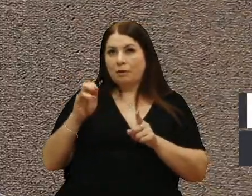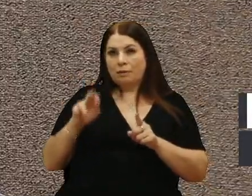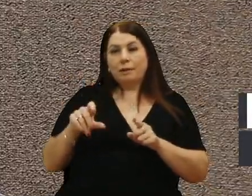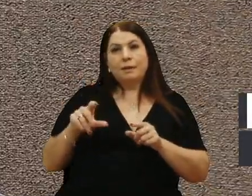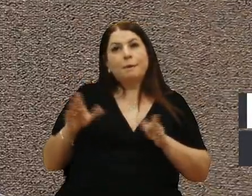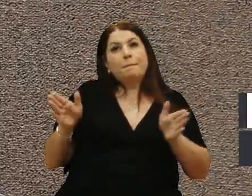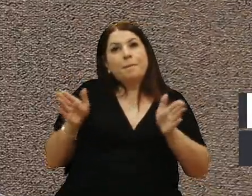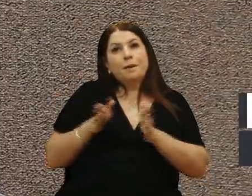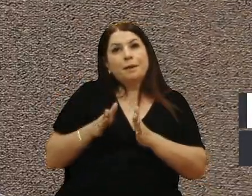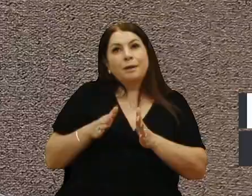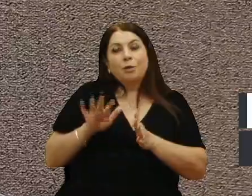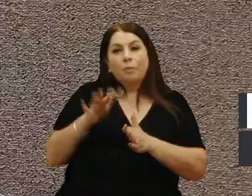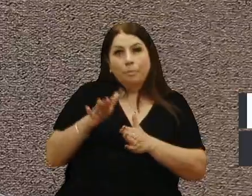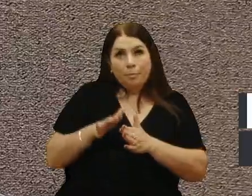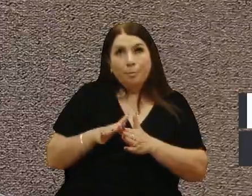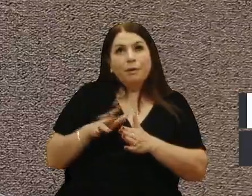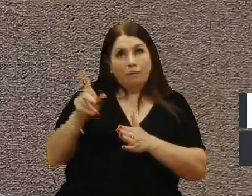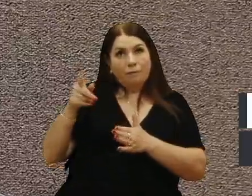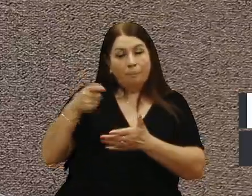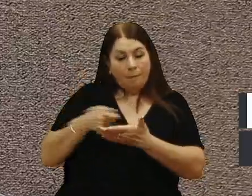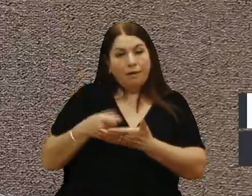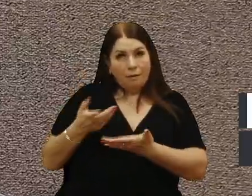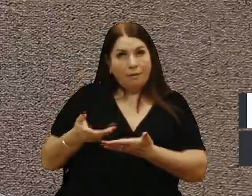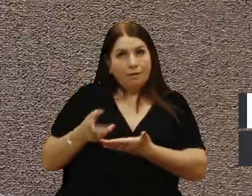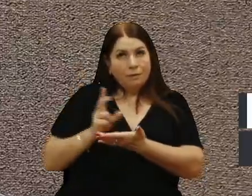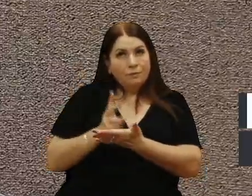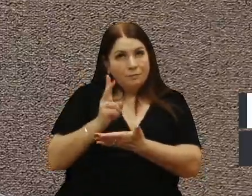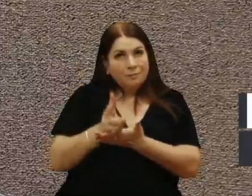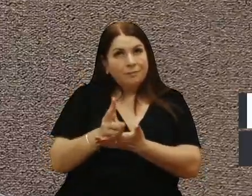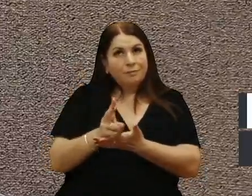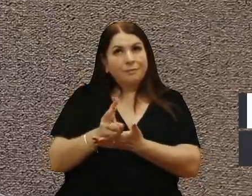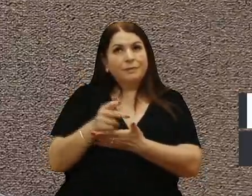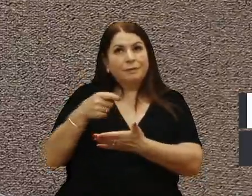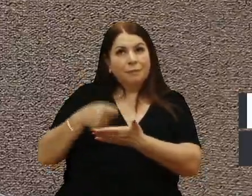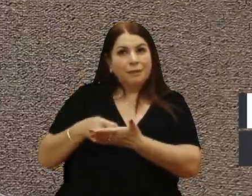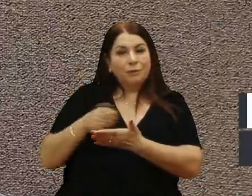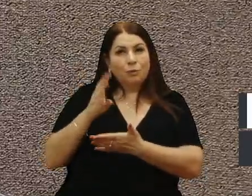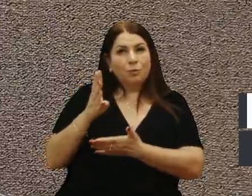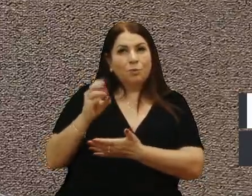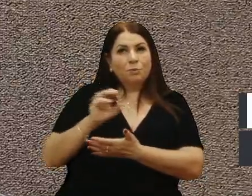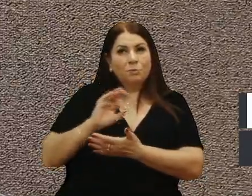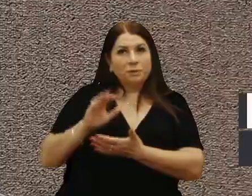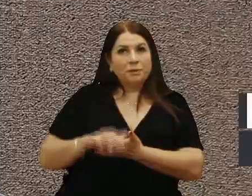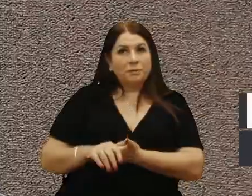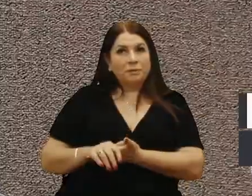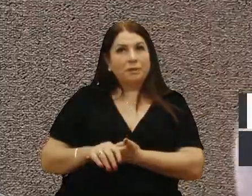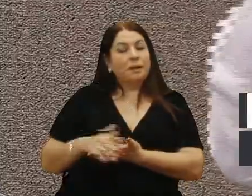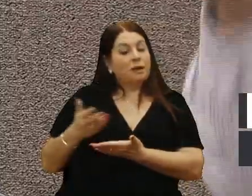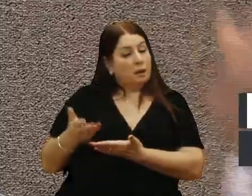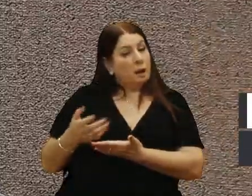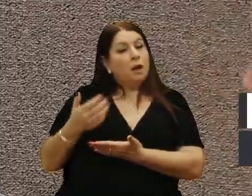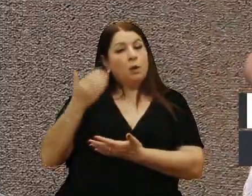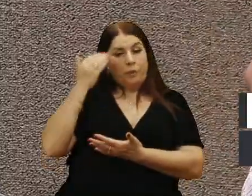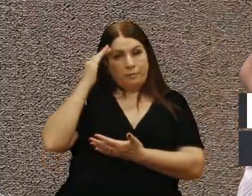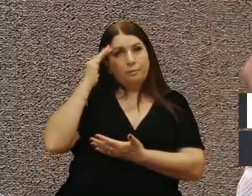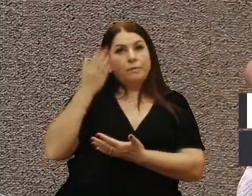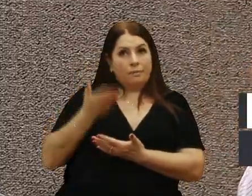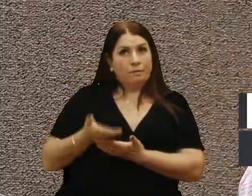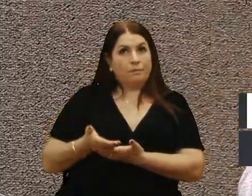considerados pequenos ou médios, esses a gente vai continuar subsidiando os 40%. Aí eu até